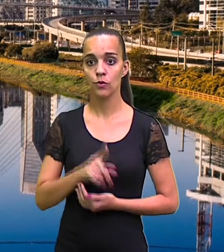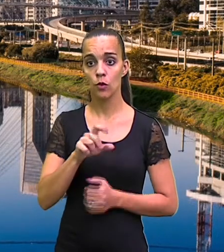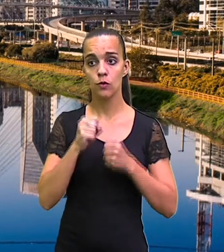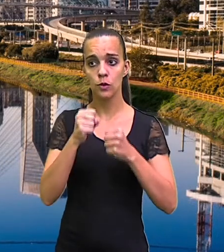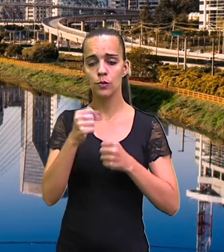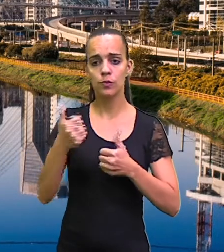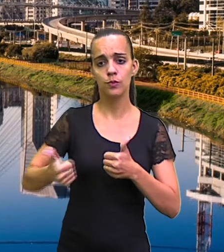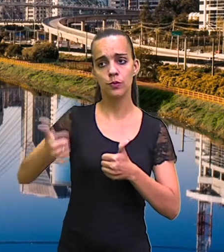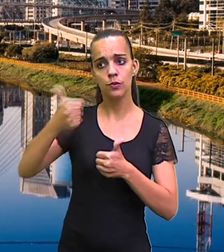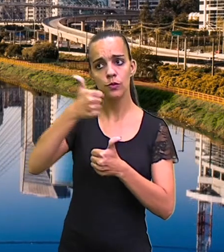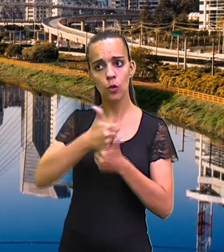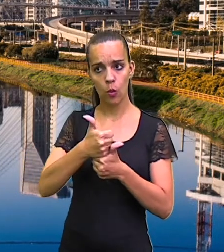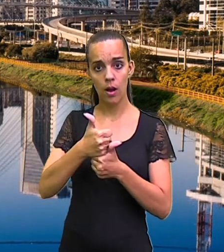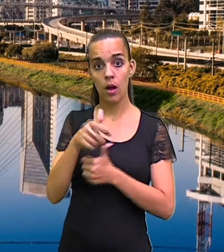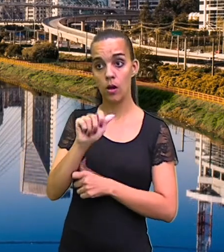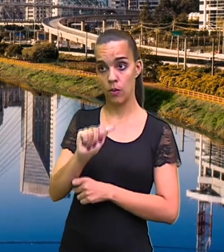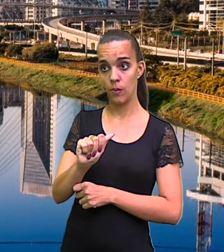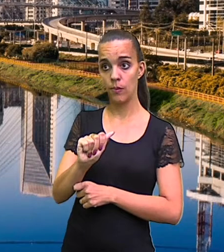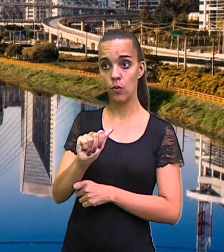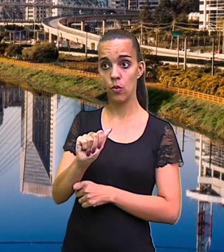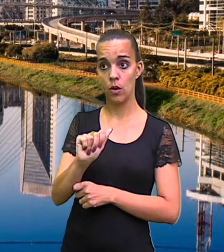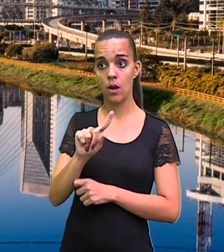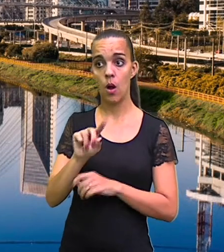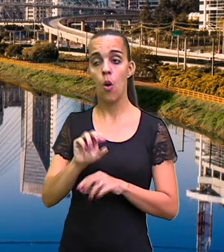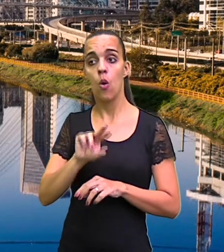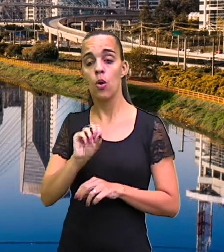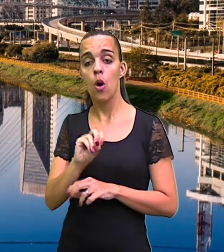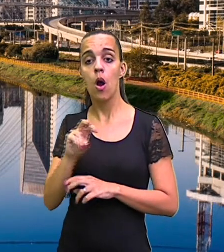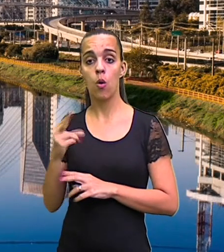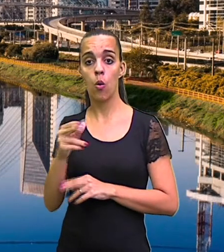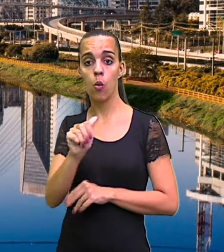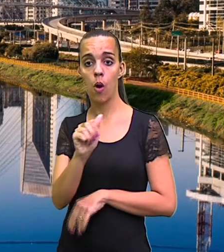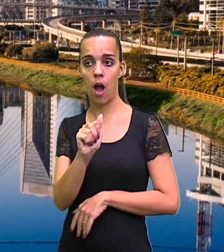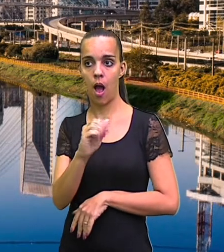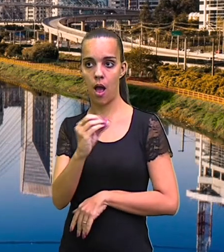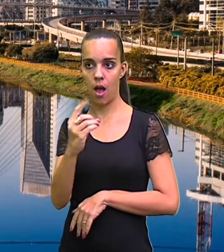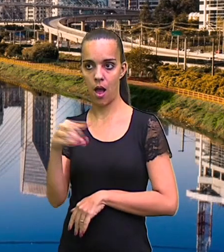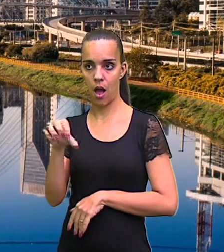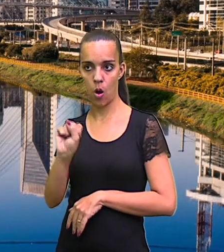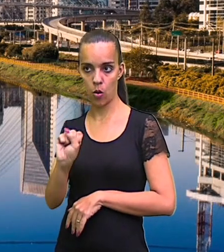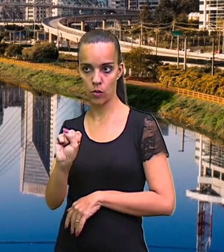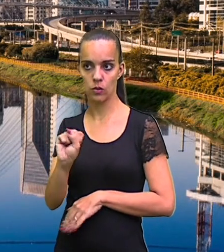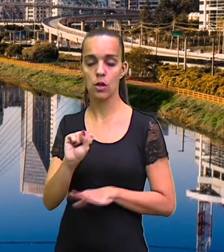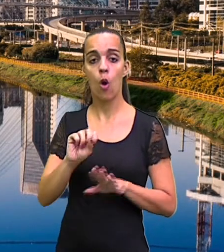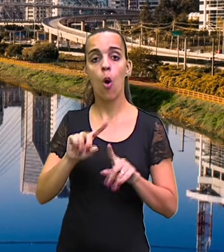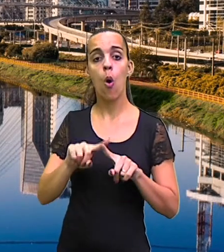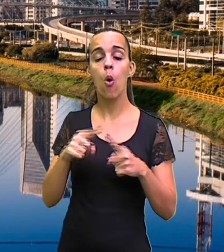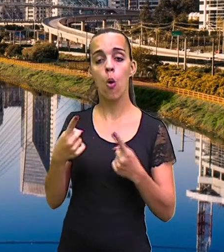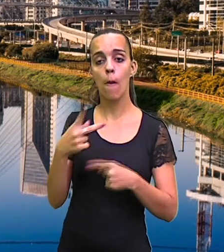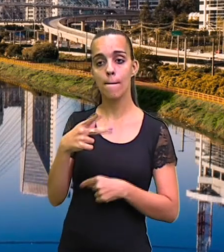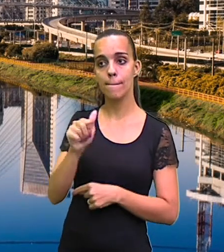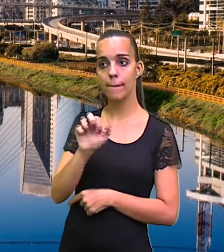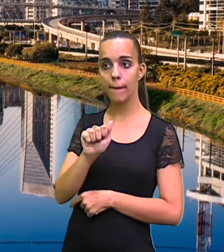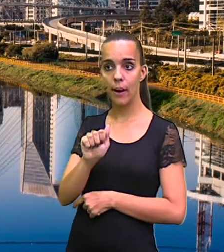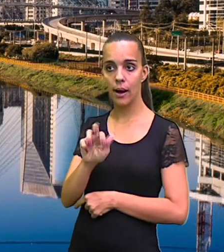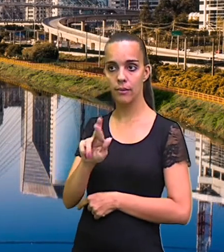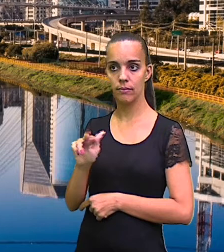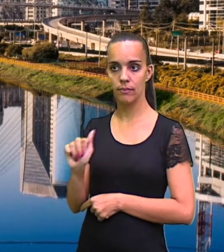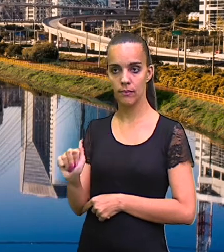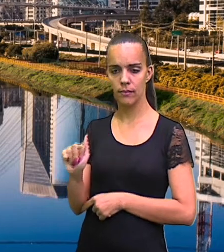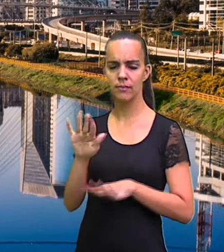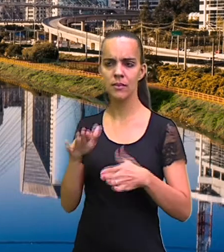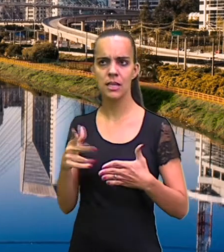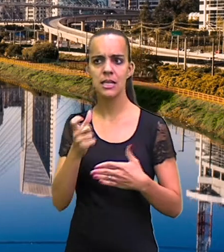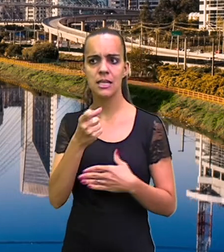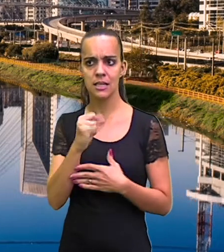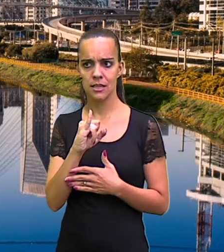Você pode substituir o a ou aos por para a. Se o certo